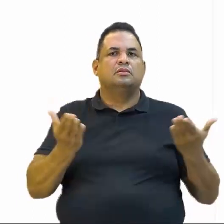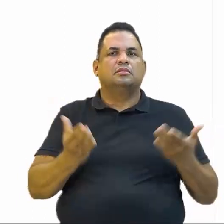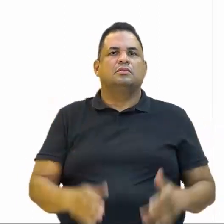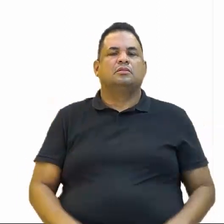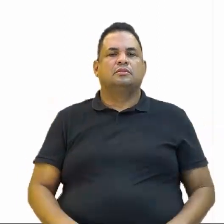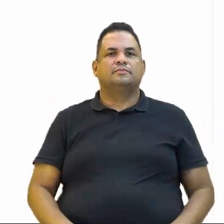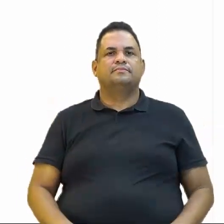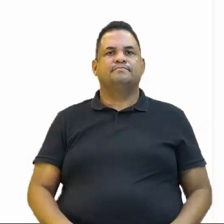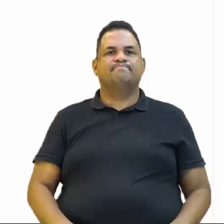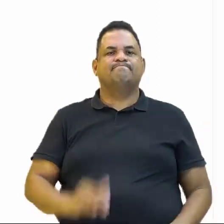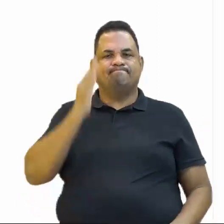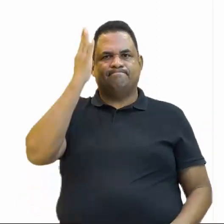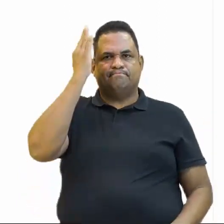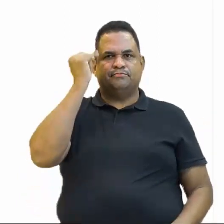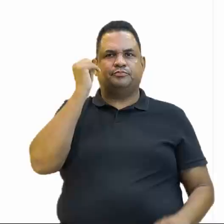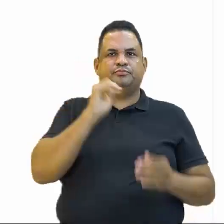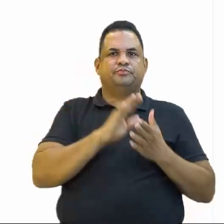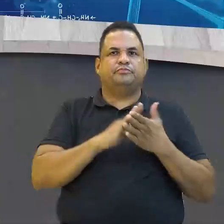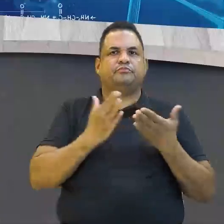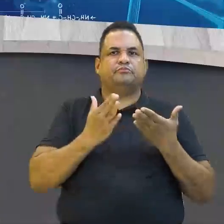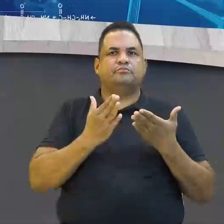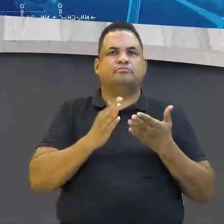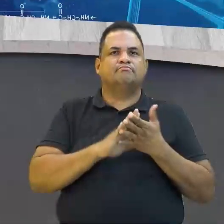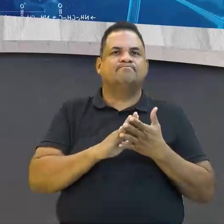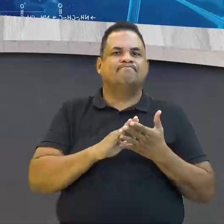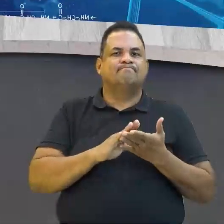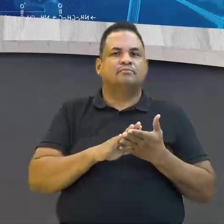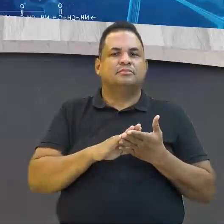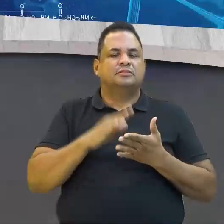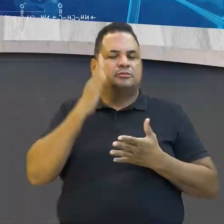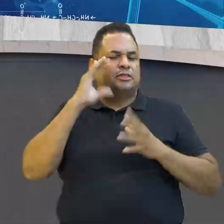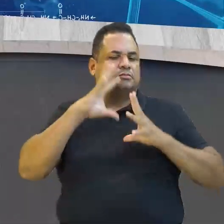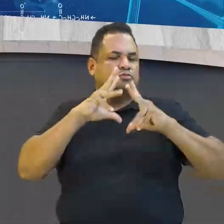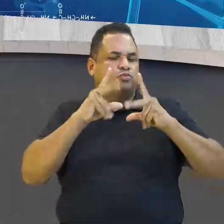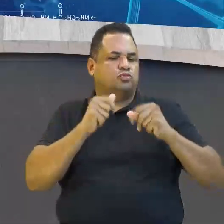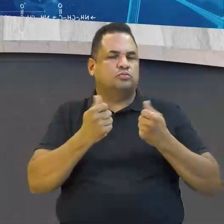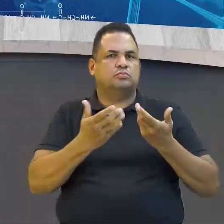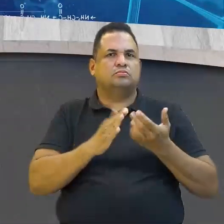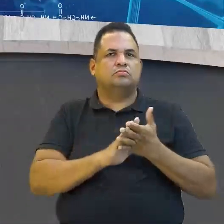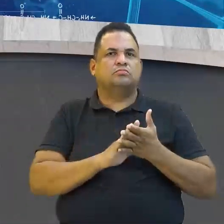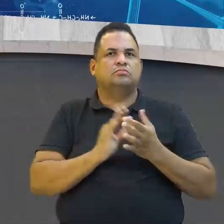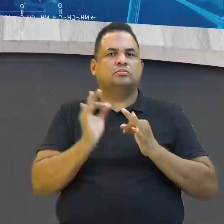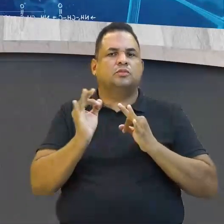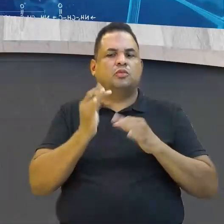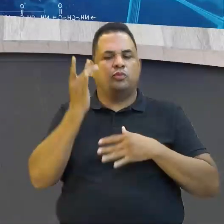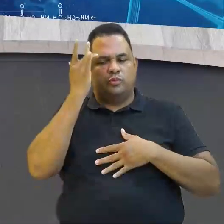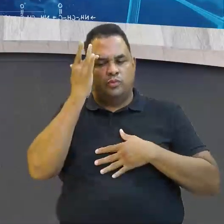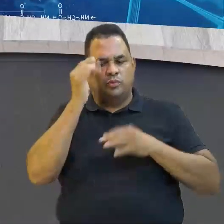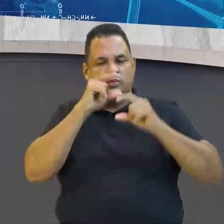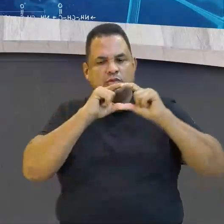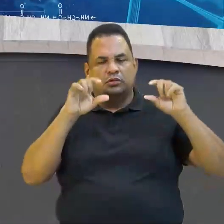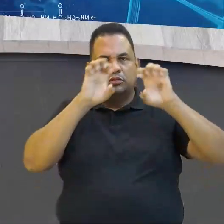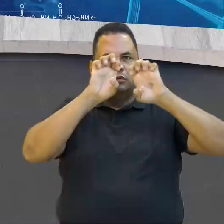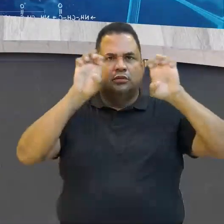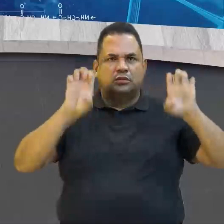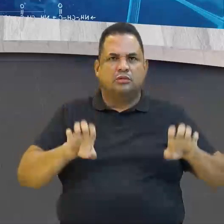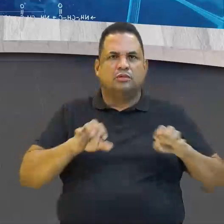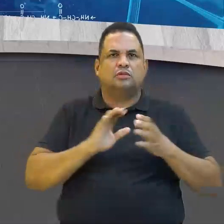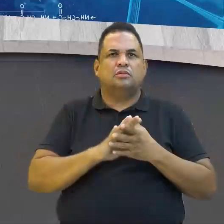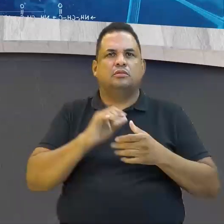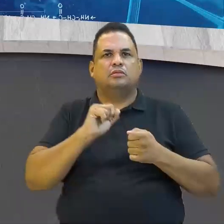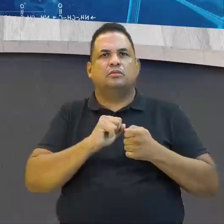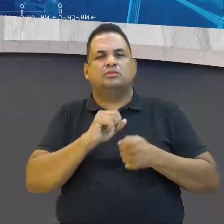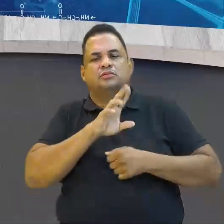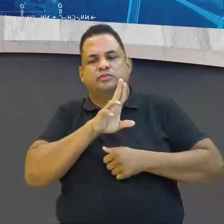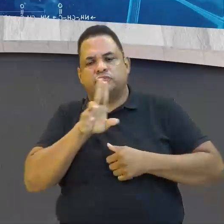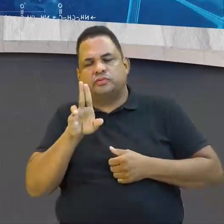Eu sei que vocês ainda não estão craque nessa parte de fórmula e estrutura. Fazer o